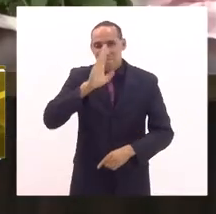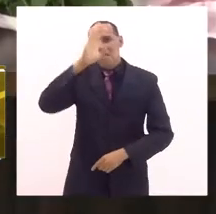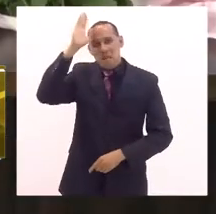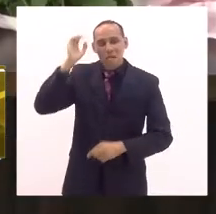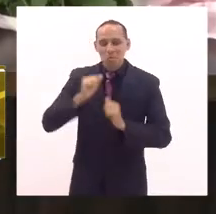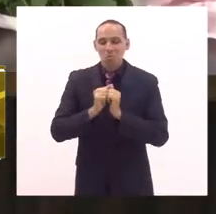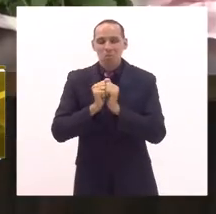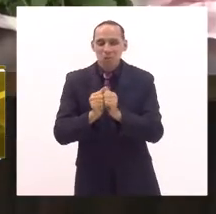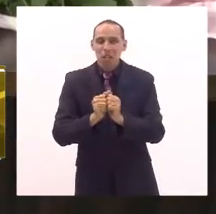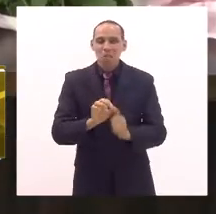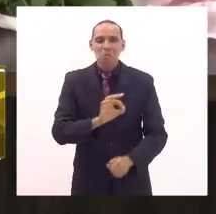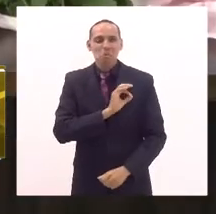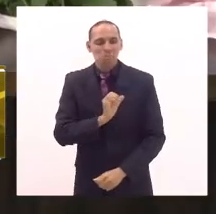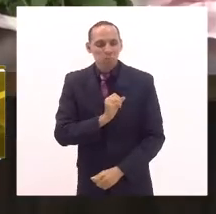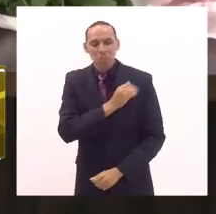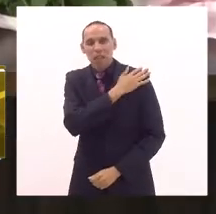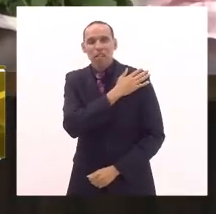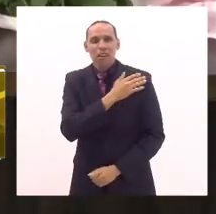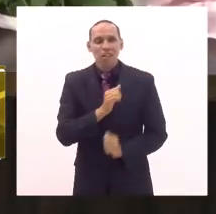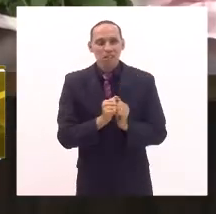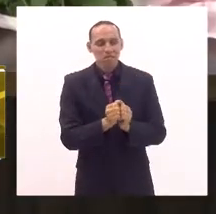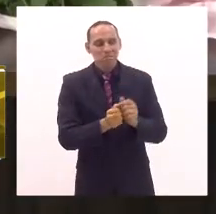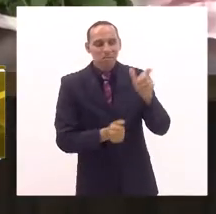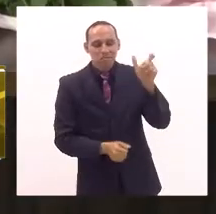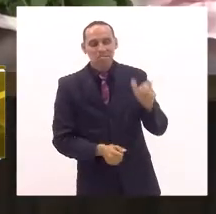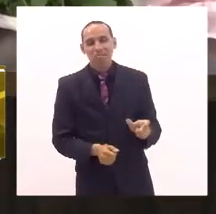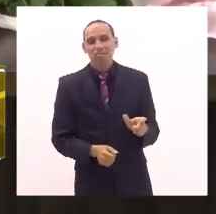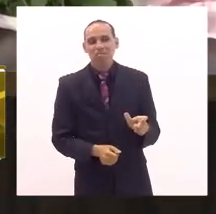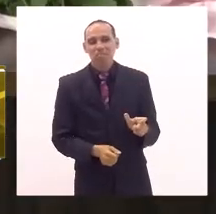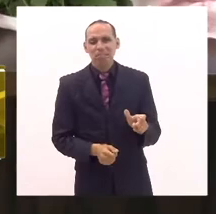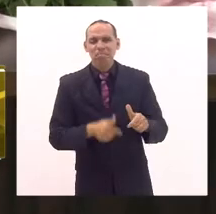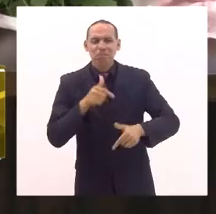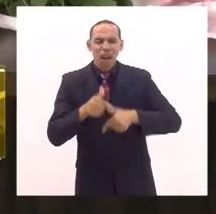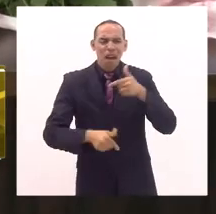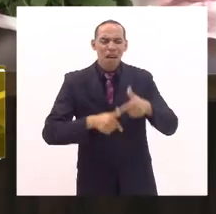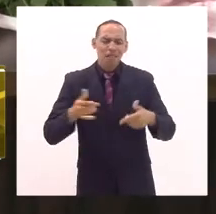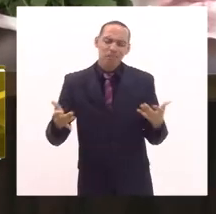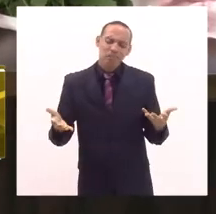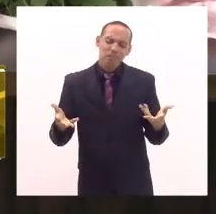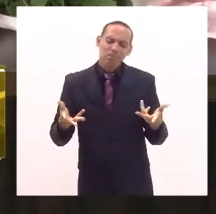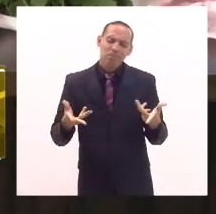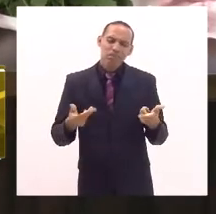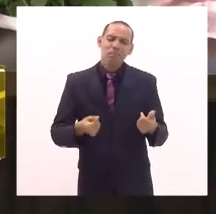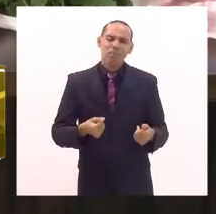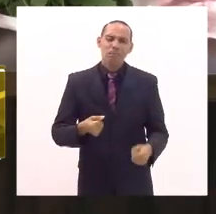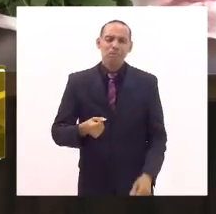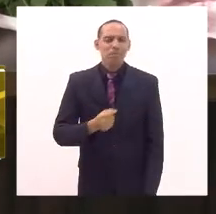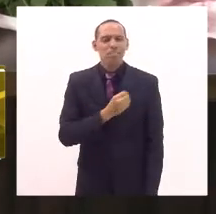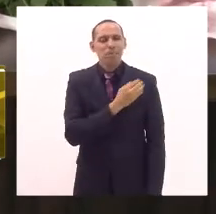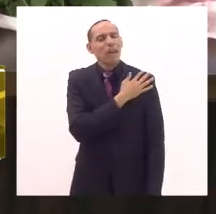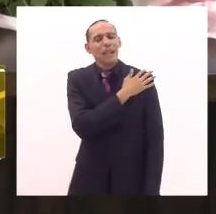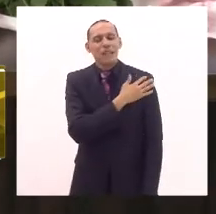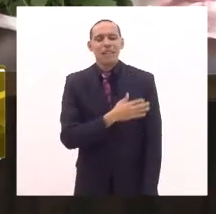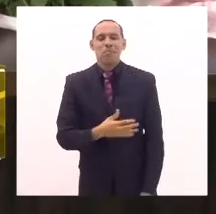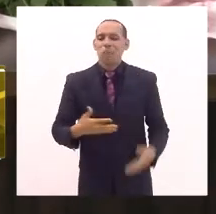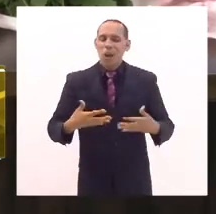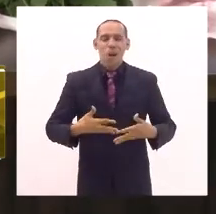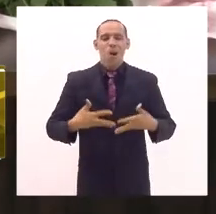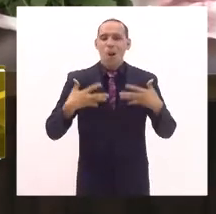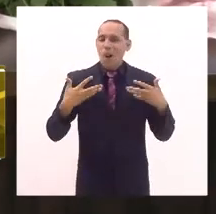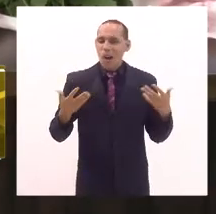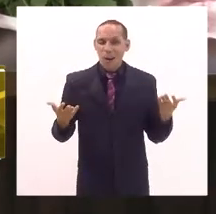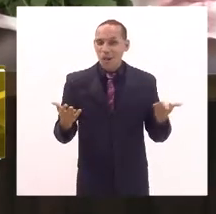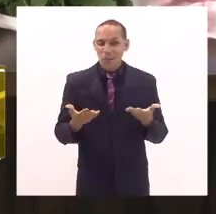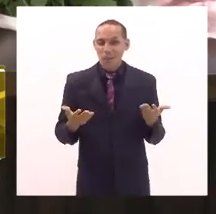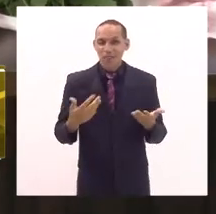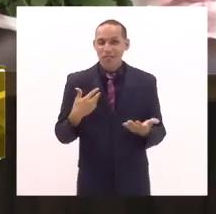junto com os nossos colegas da Polícia Militar, que realmente faz um trabalho magnífico, Coronel. É uma honra hoje, digo